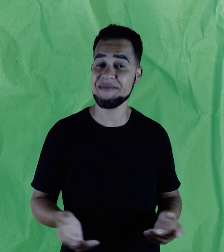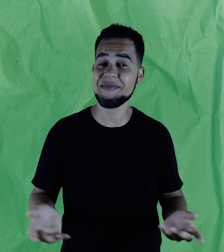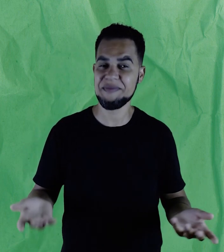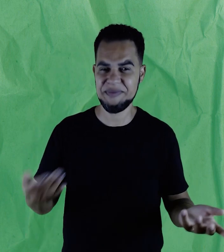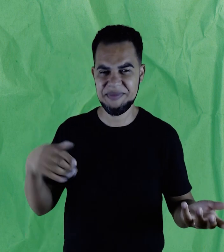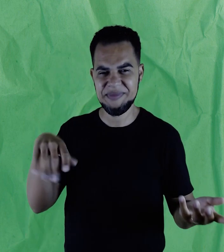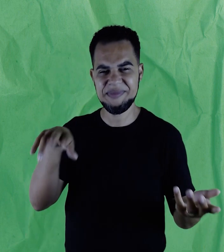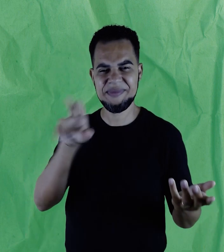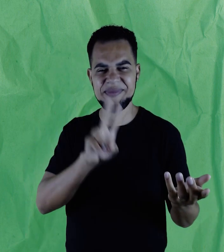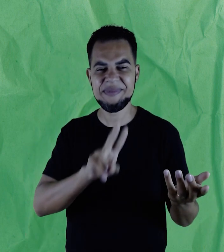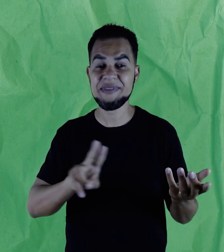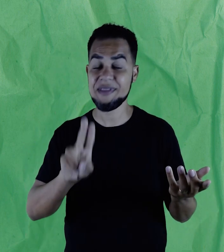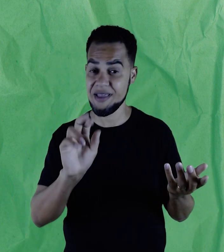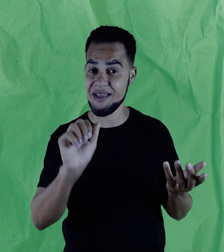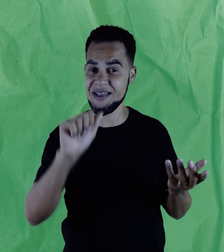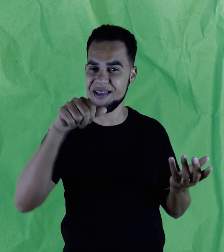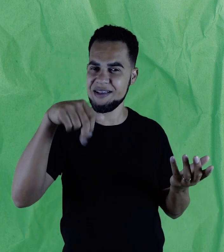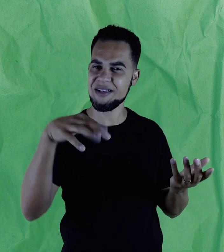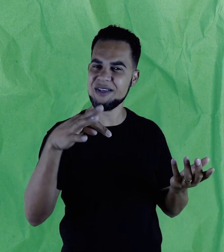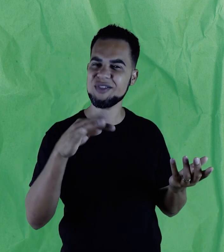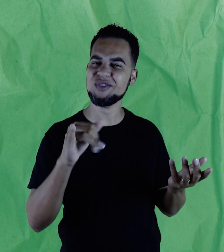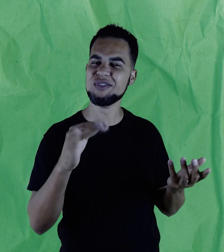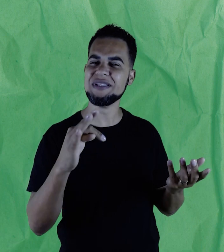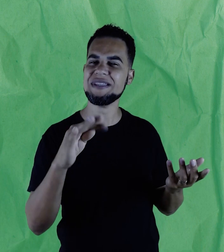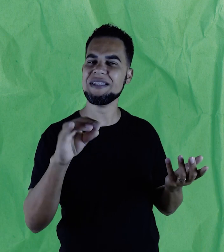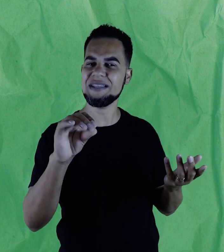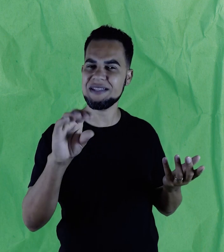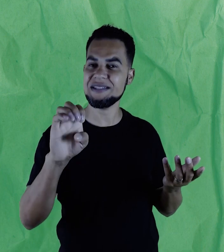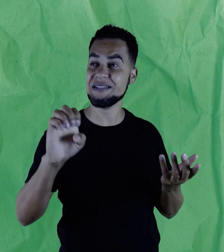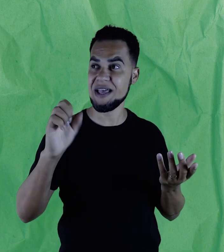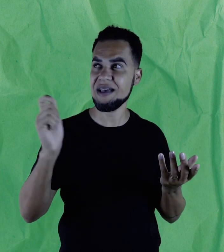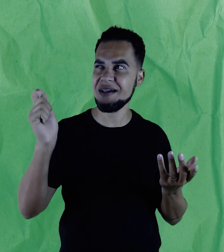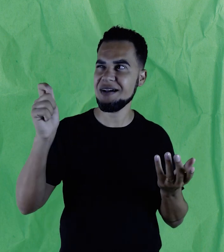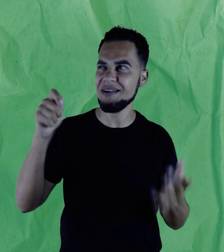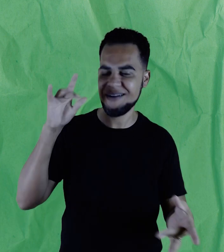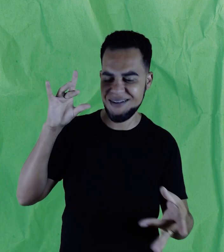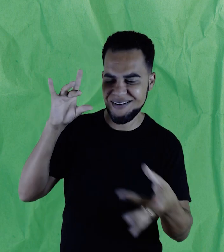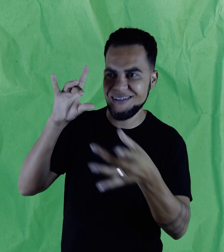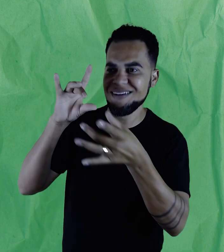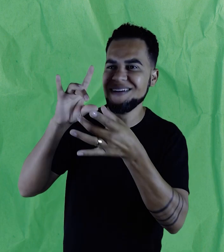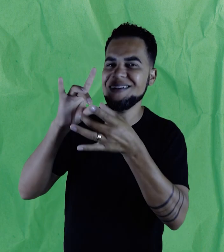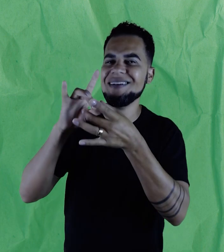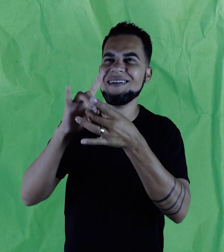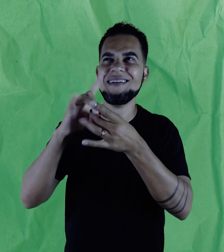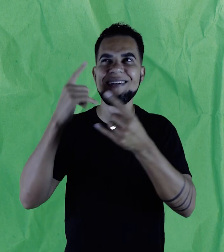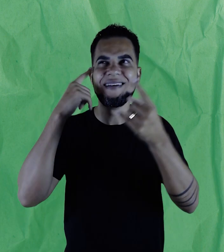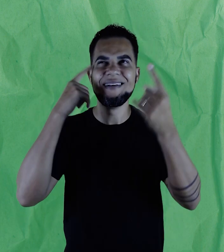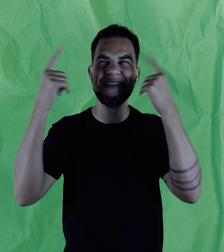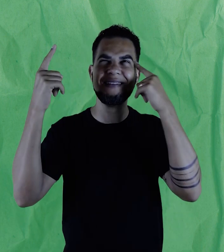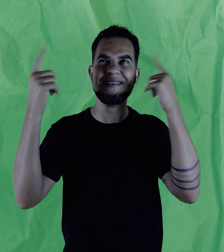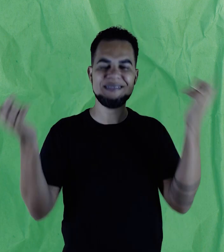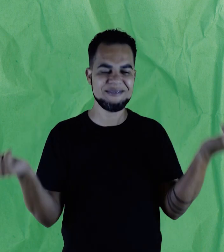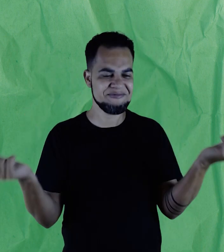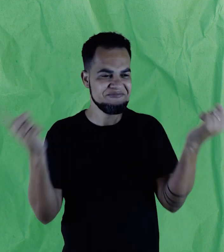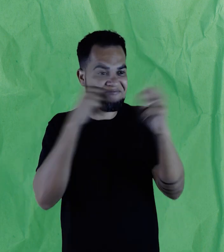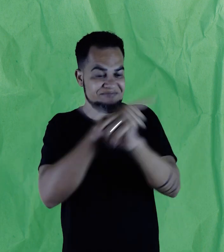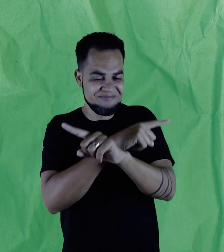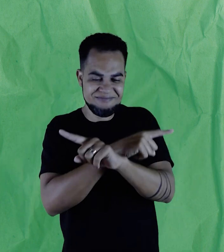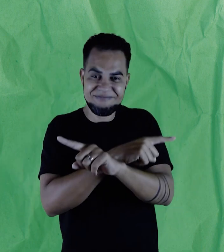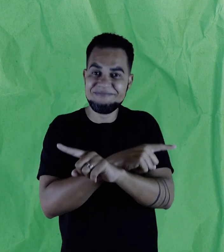Eu vou usar uma antítese pra poder unir ideias tão contrárias pra